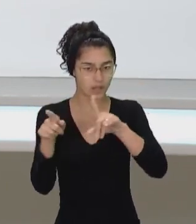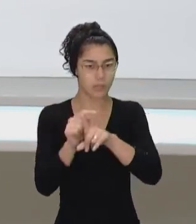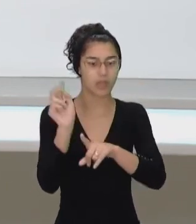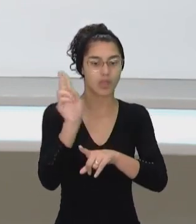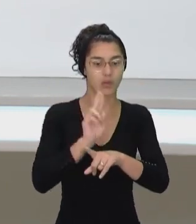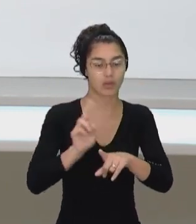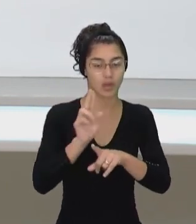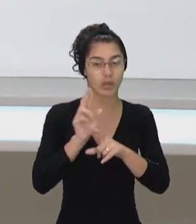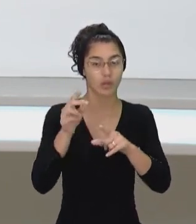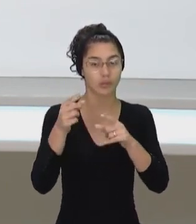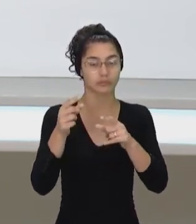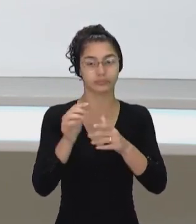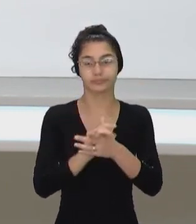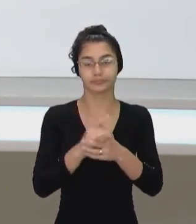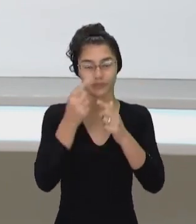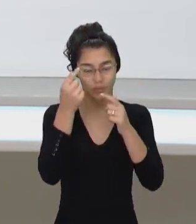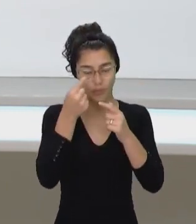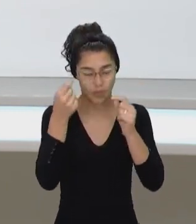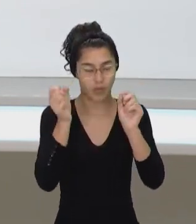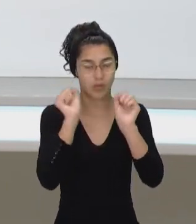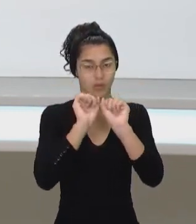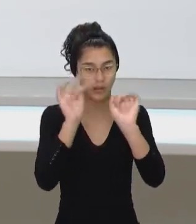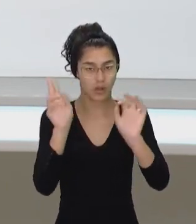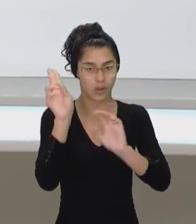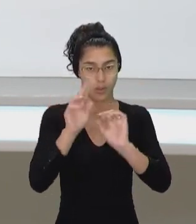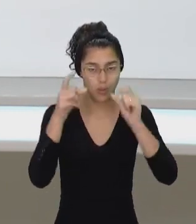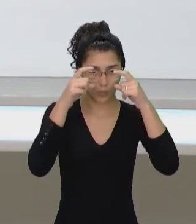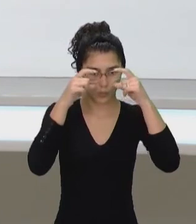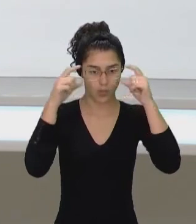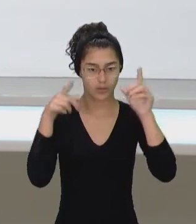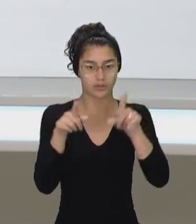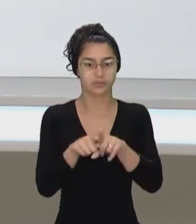branca, olhos claros, uso